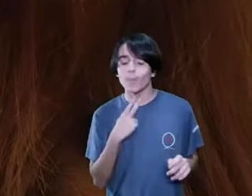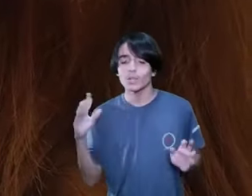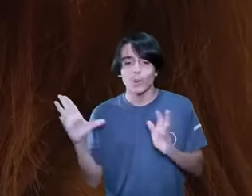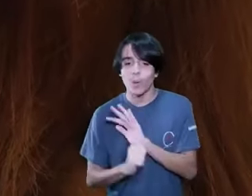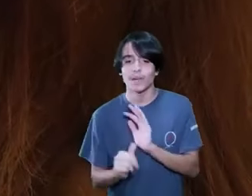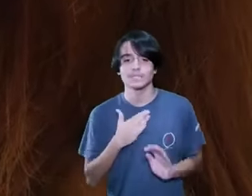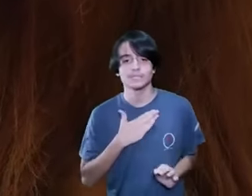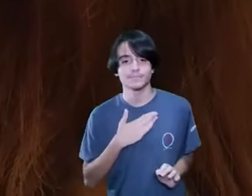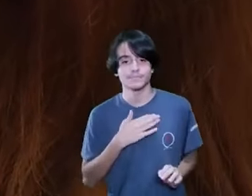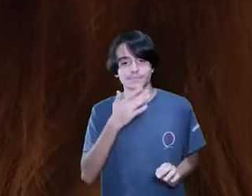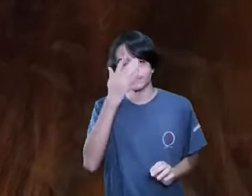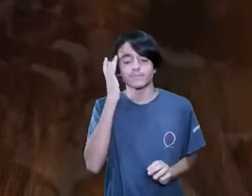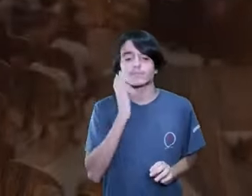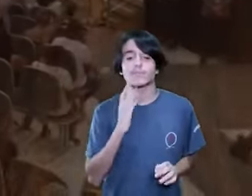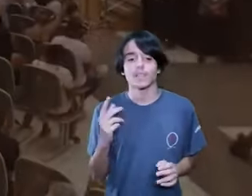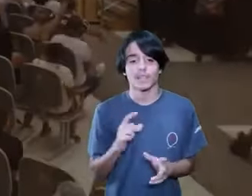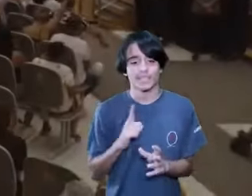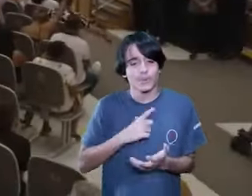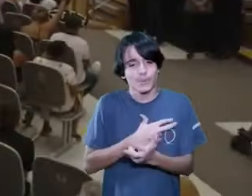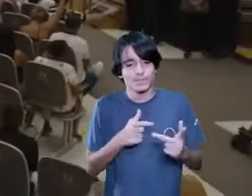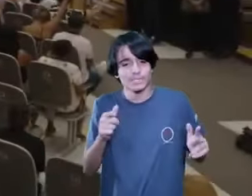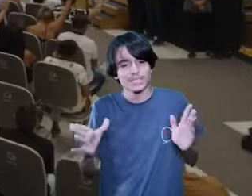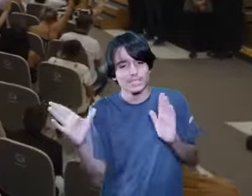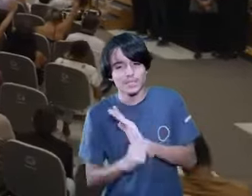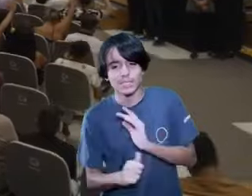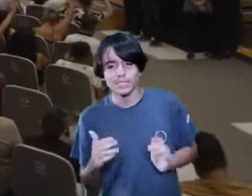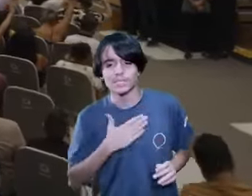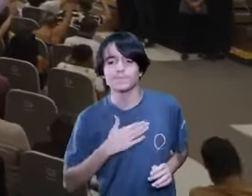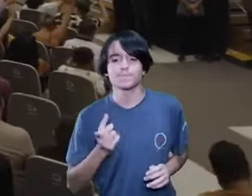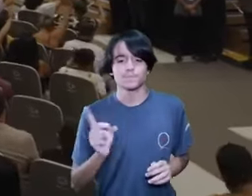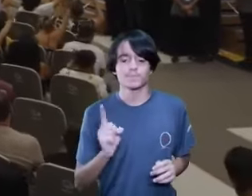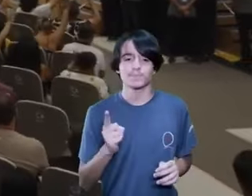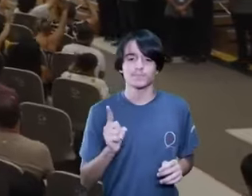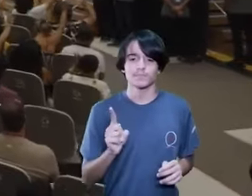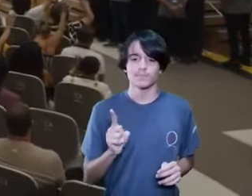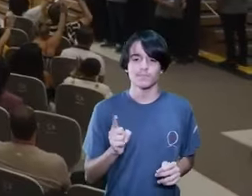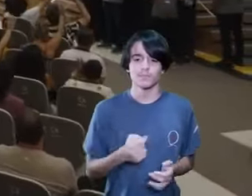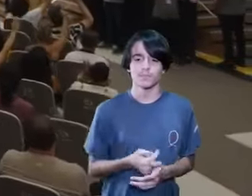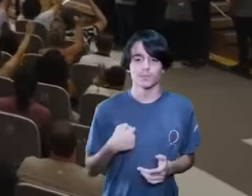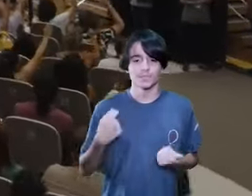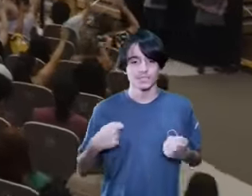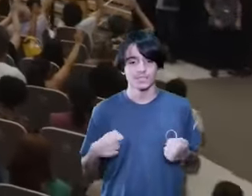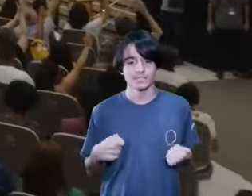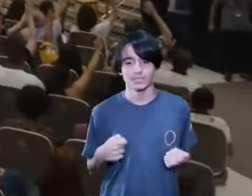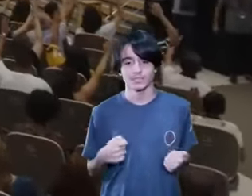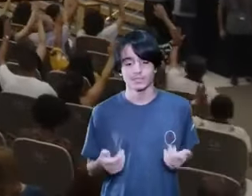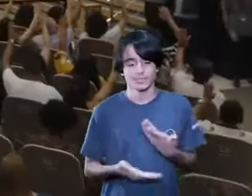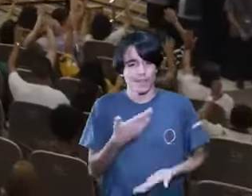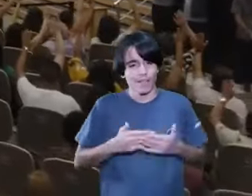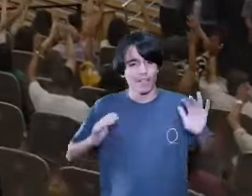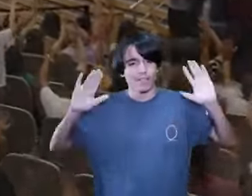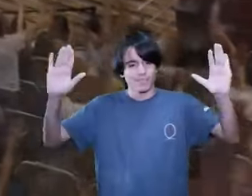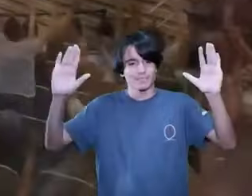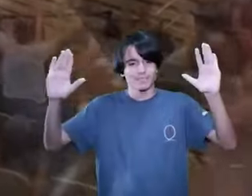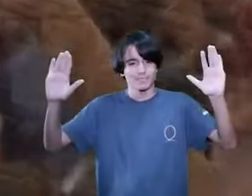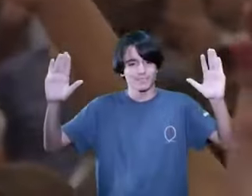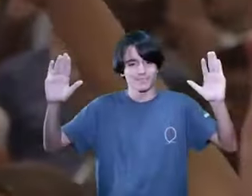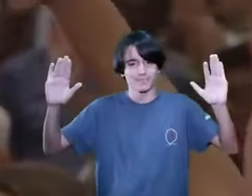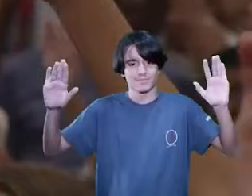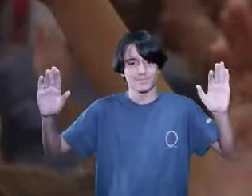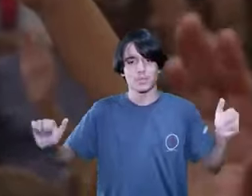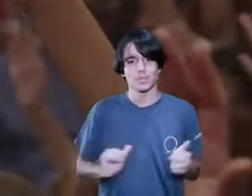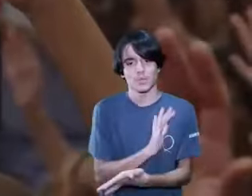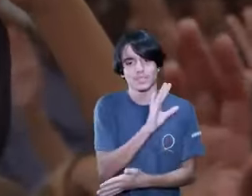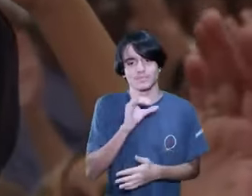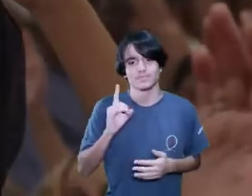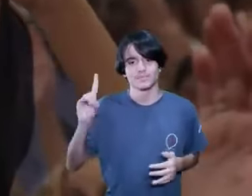coisa que você não arranca, tem algo. Ah, eu preciso de alguém de mãos erguidas, eu preciso de alguém dizendo